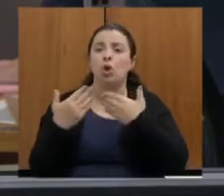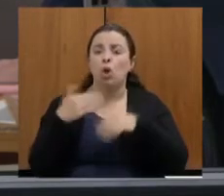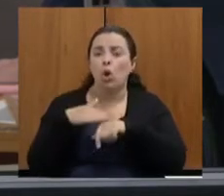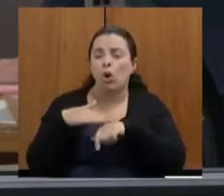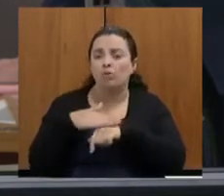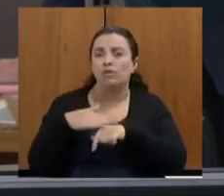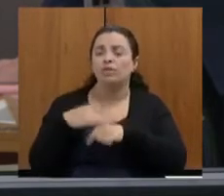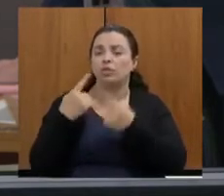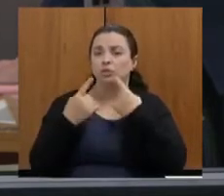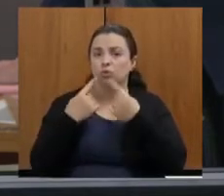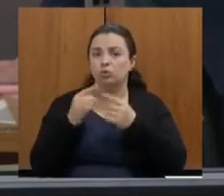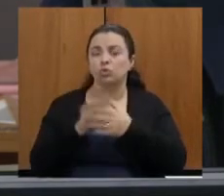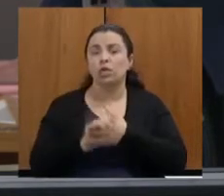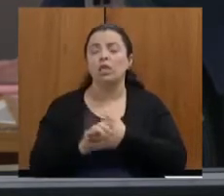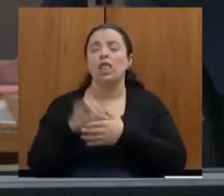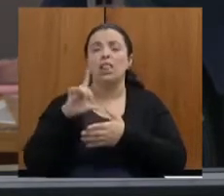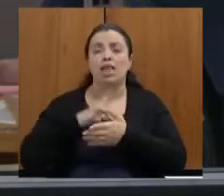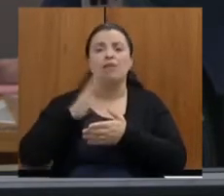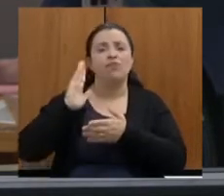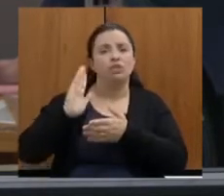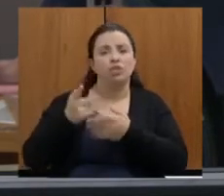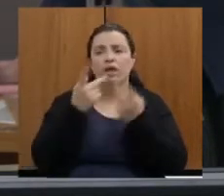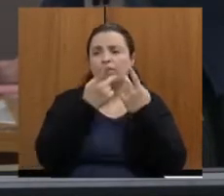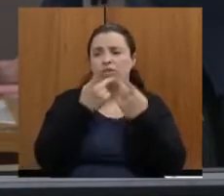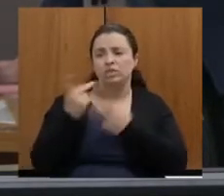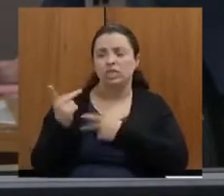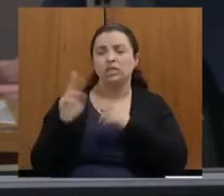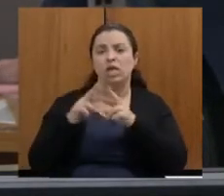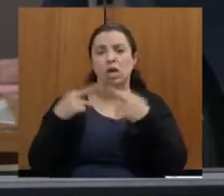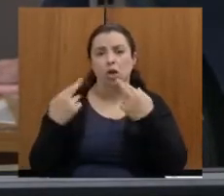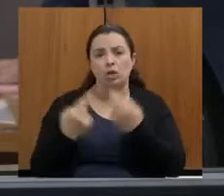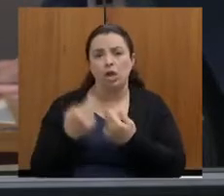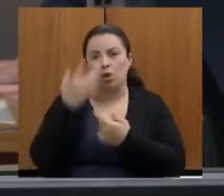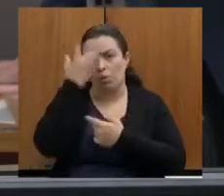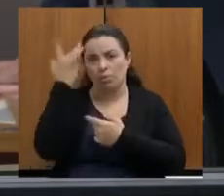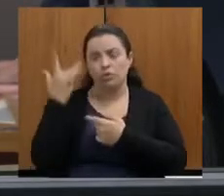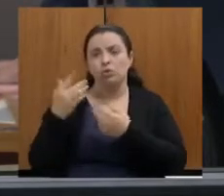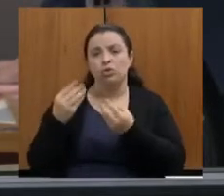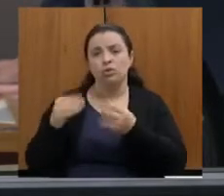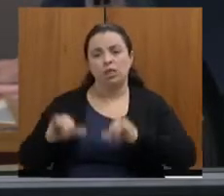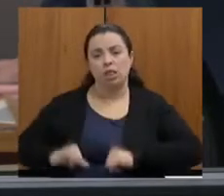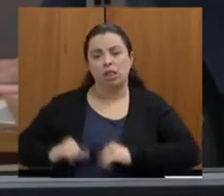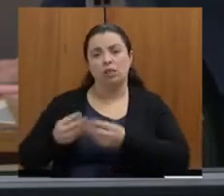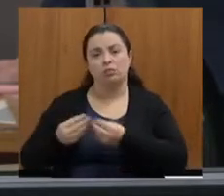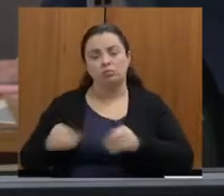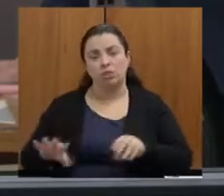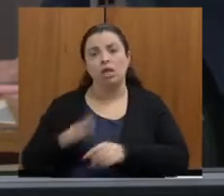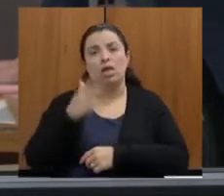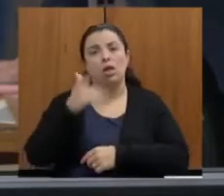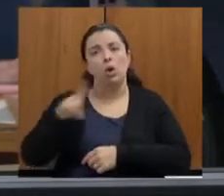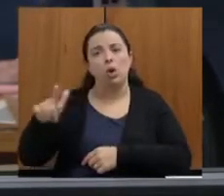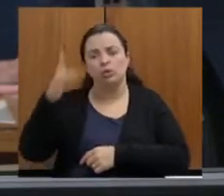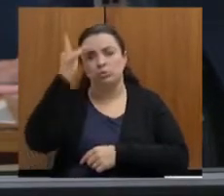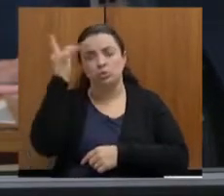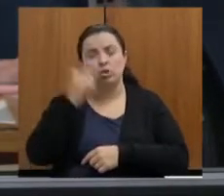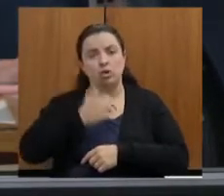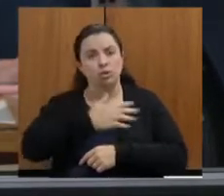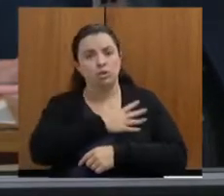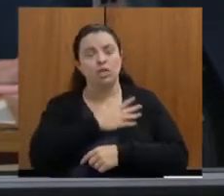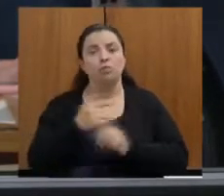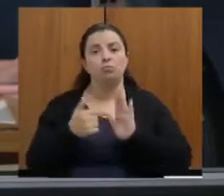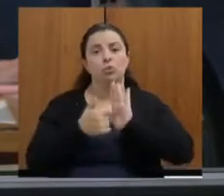diligências visitas reuniões com os atingidos e diversas autoridades apresenta um robusto